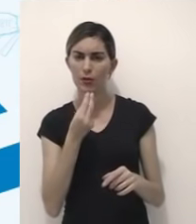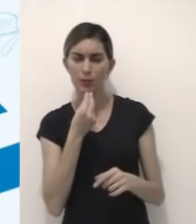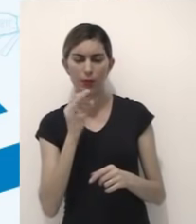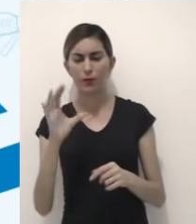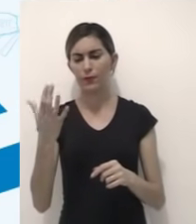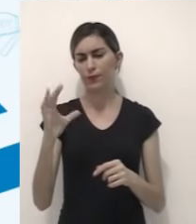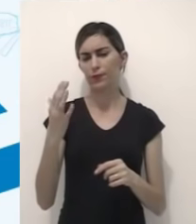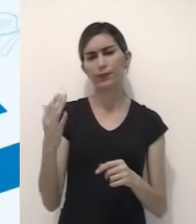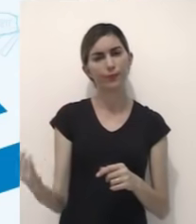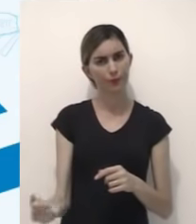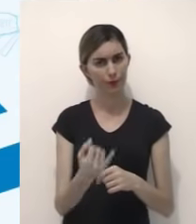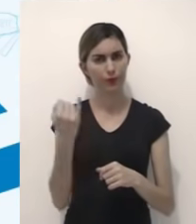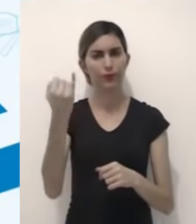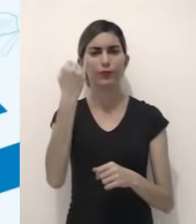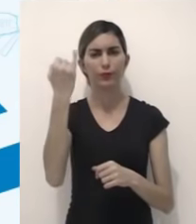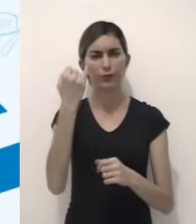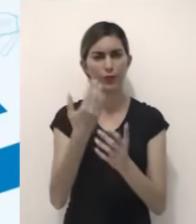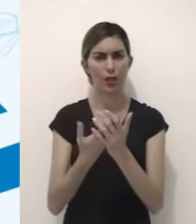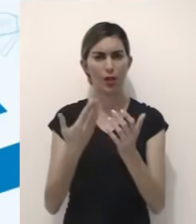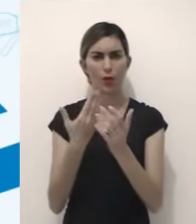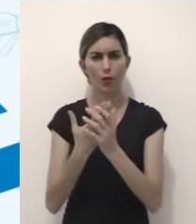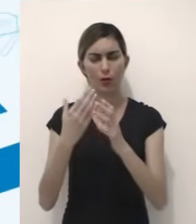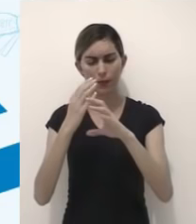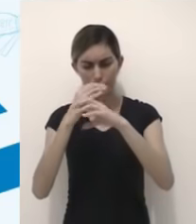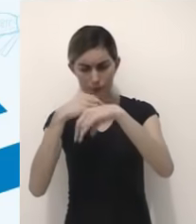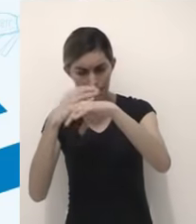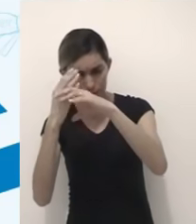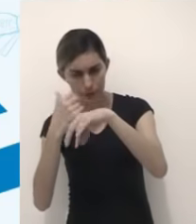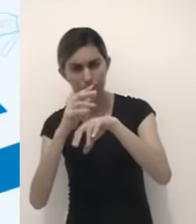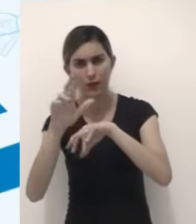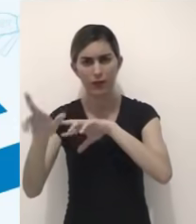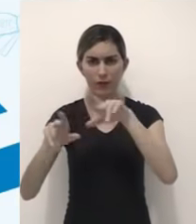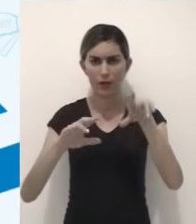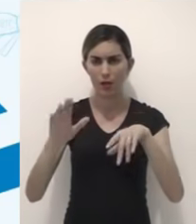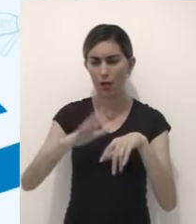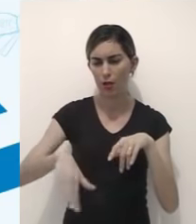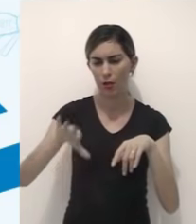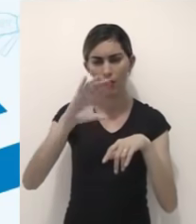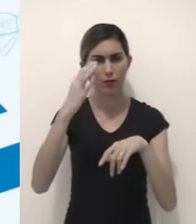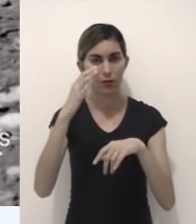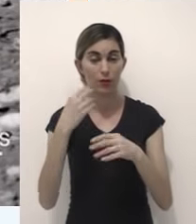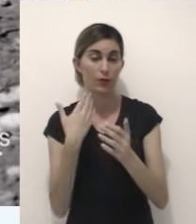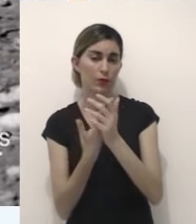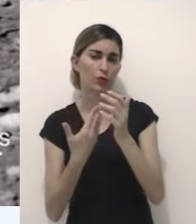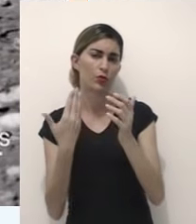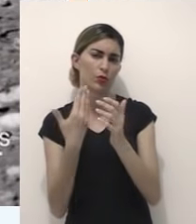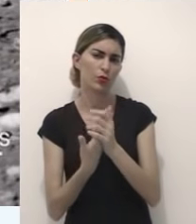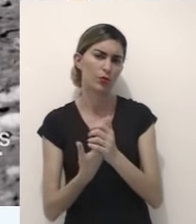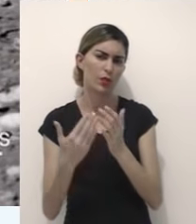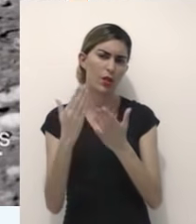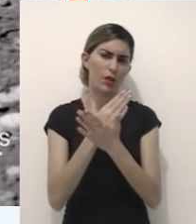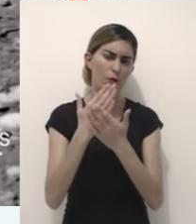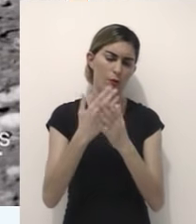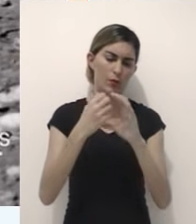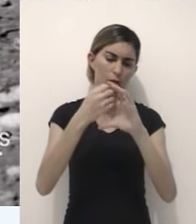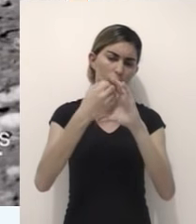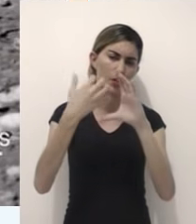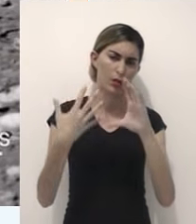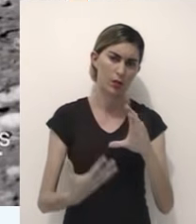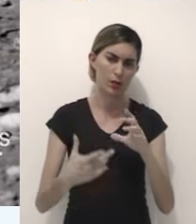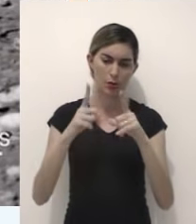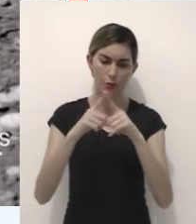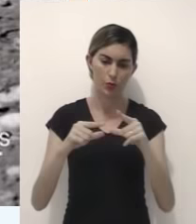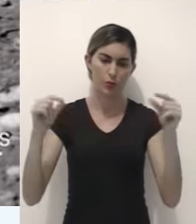diversos conhecimentos científicos importantes para a área da astronomia e diversas áreas das ciências. Vamos estudar algumas